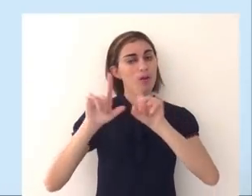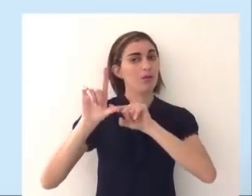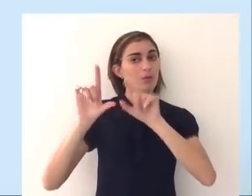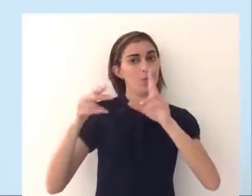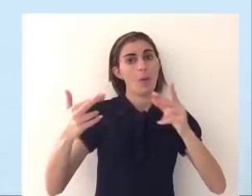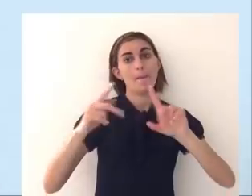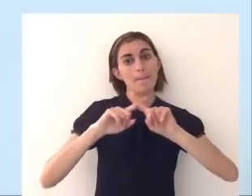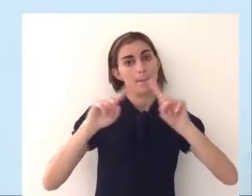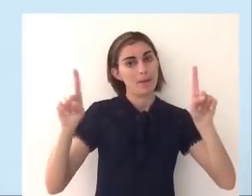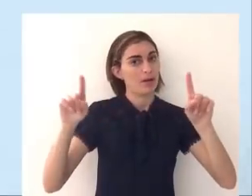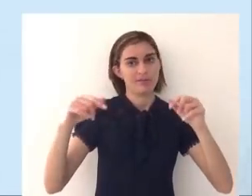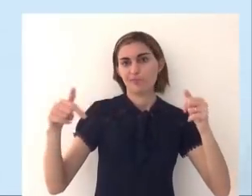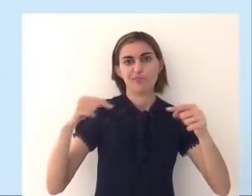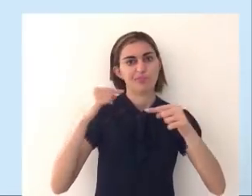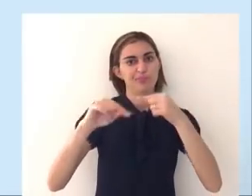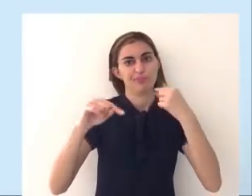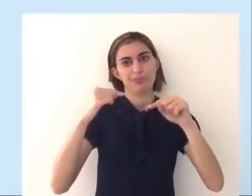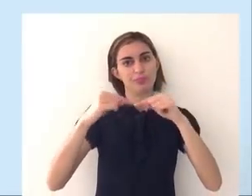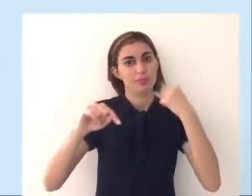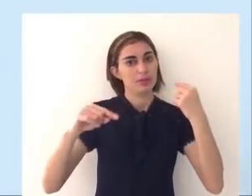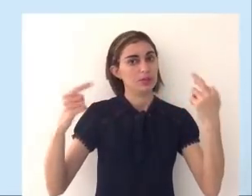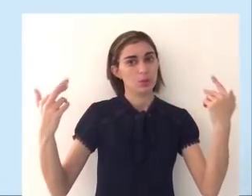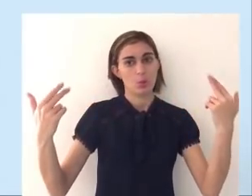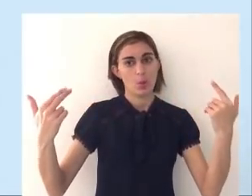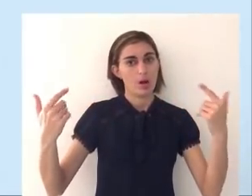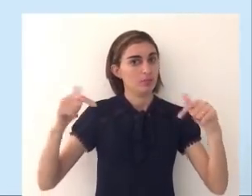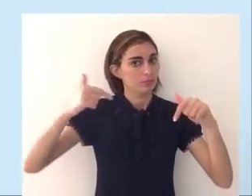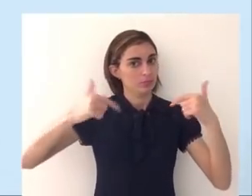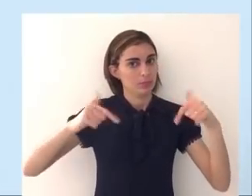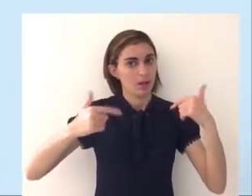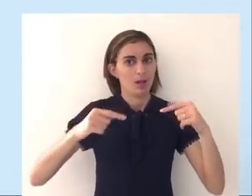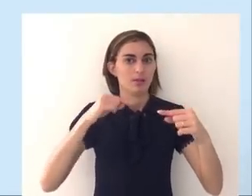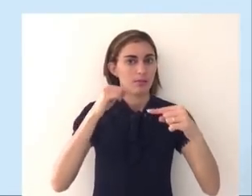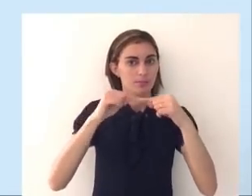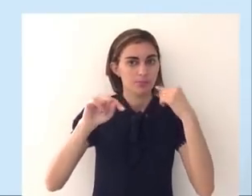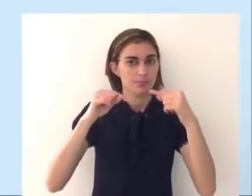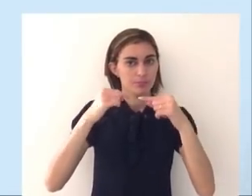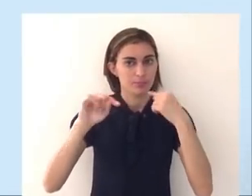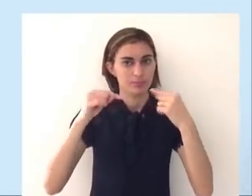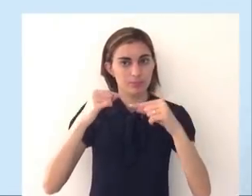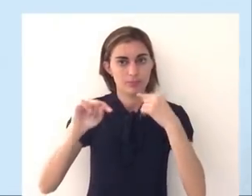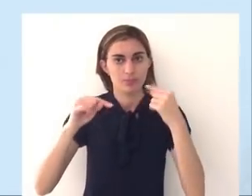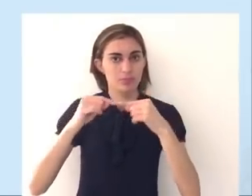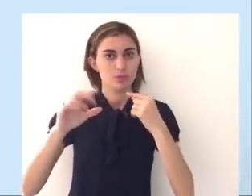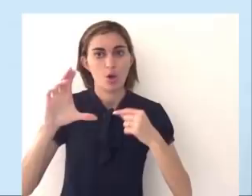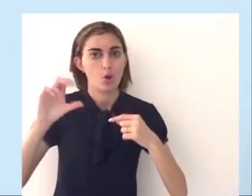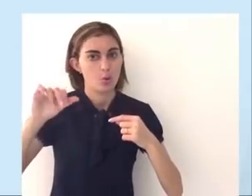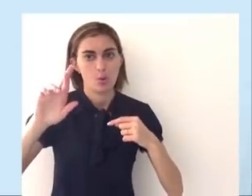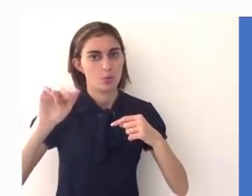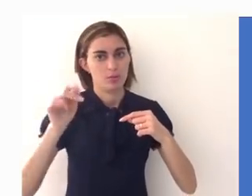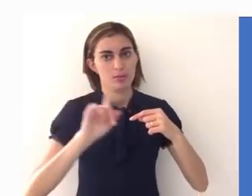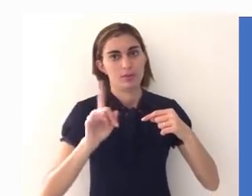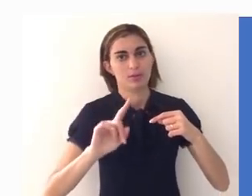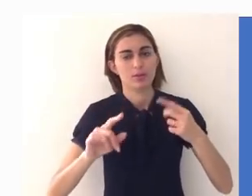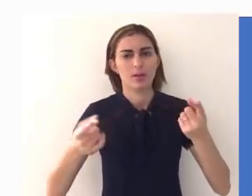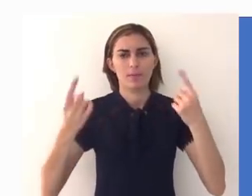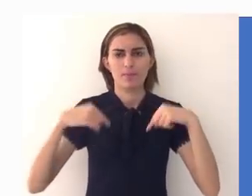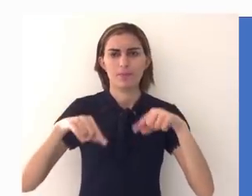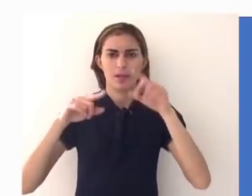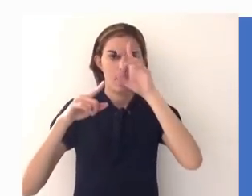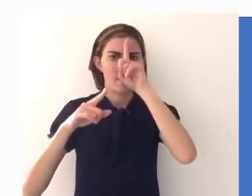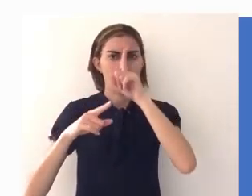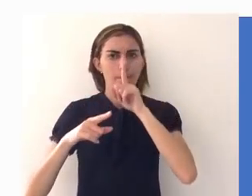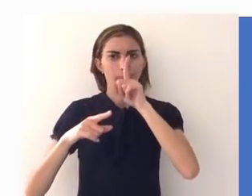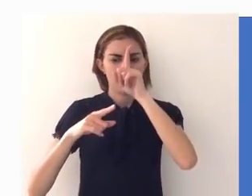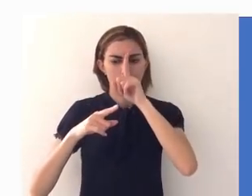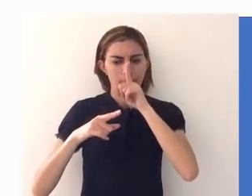sabe. Mas não serve. Se não forem ângulos e lados todos nas mesmas medidas, não são congruentes. E esse